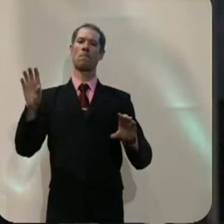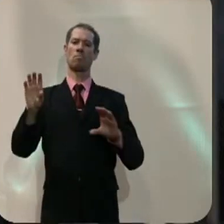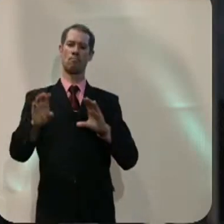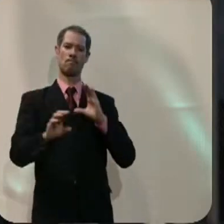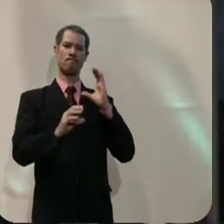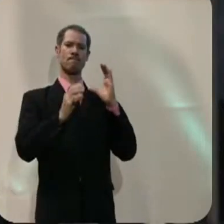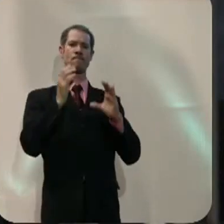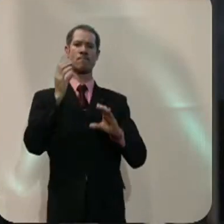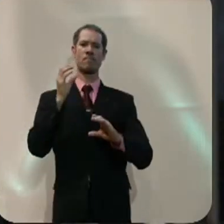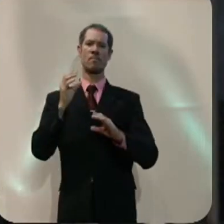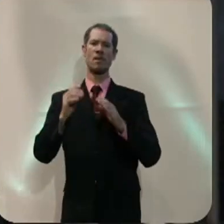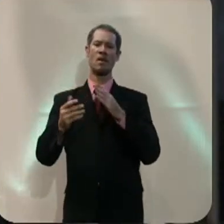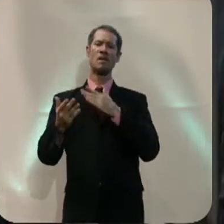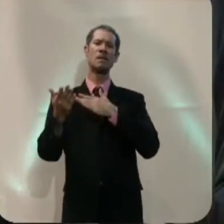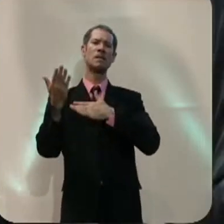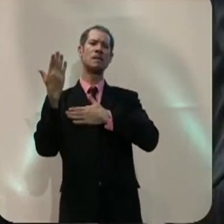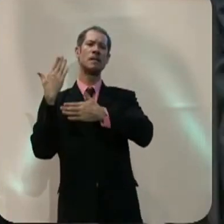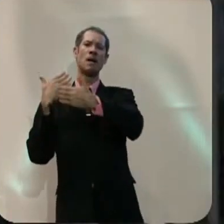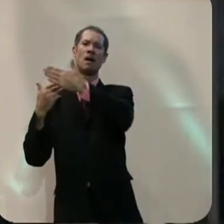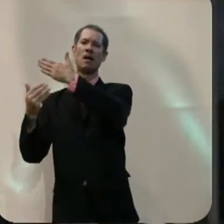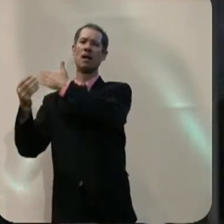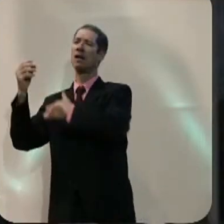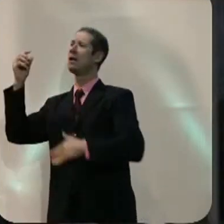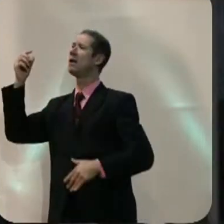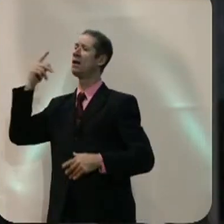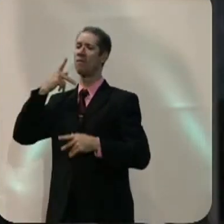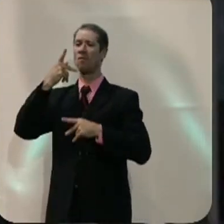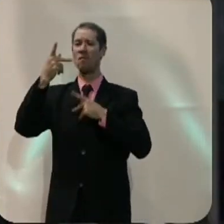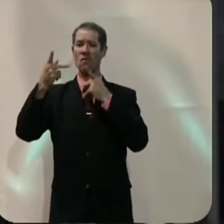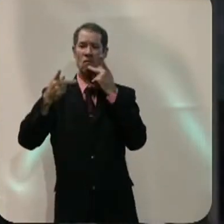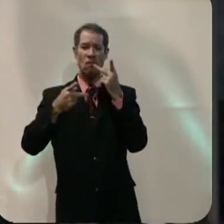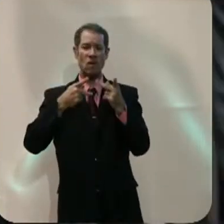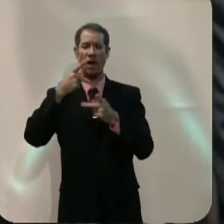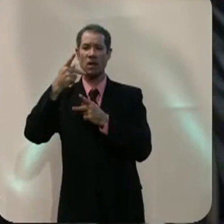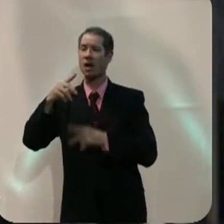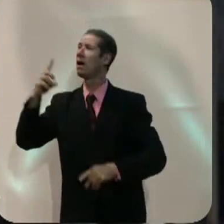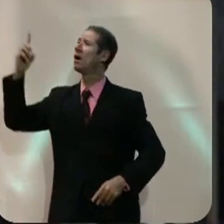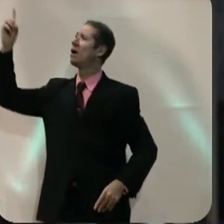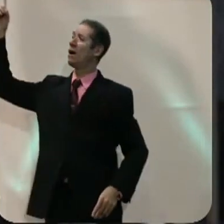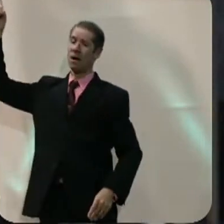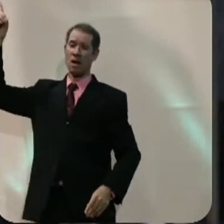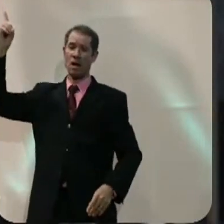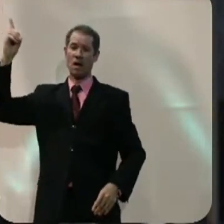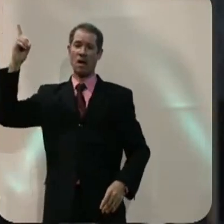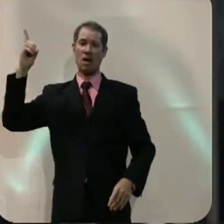Antes de eu falar, tu cantava sobre mim.